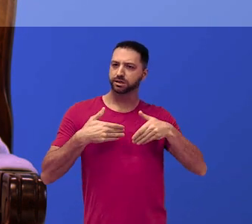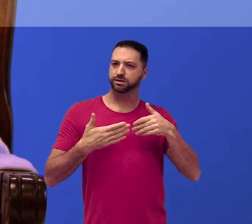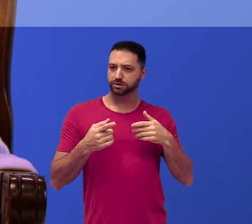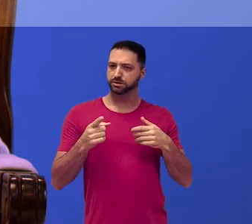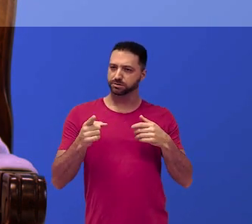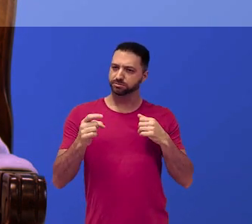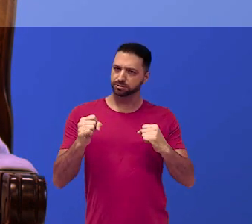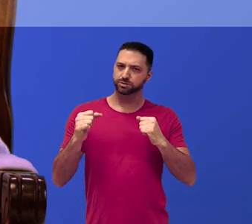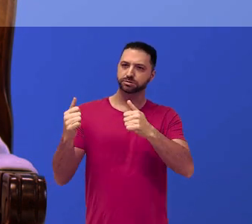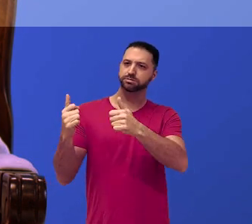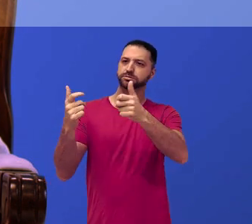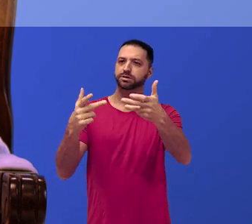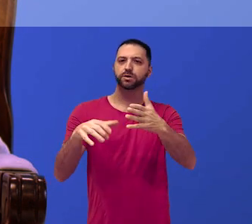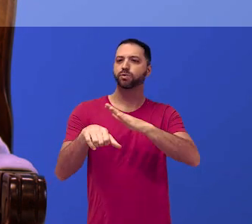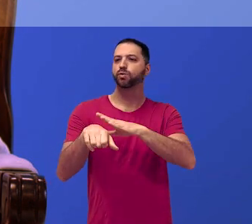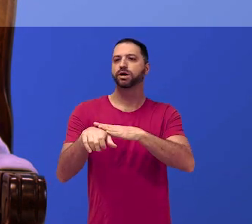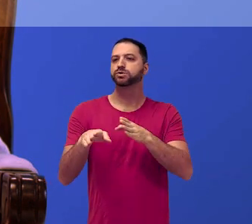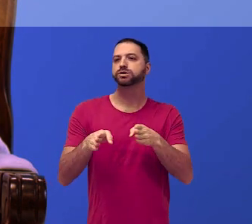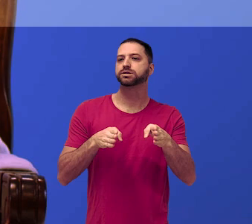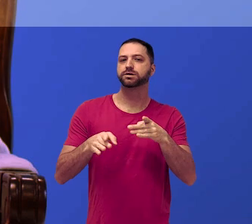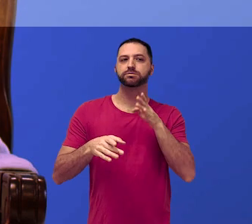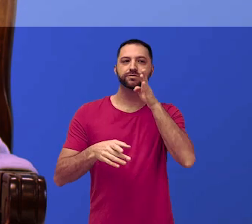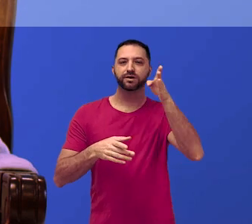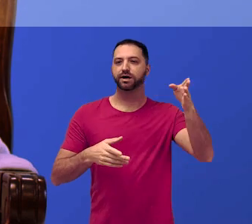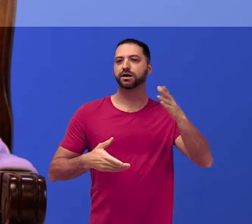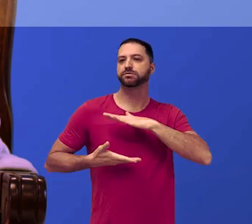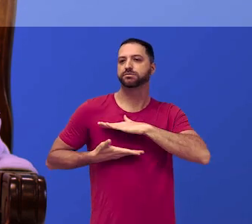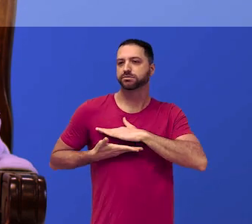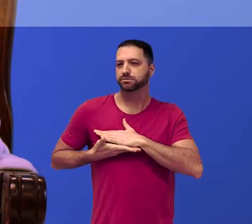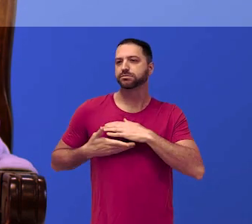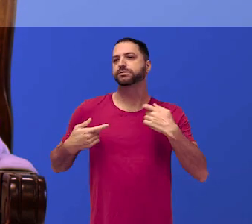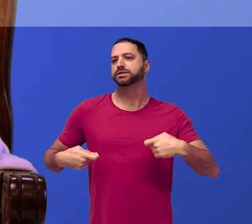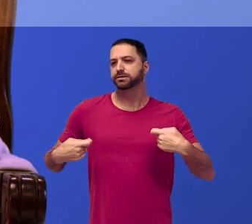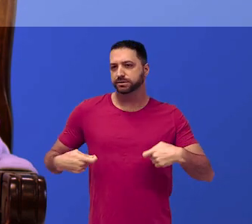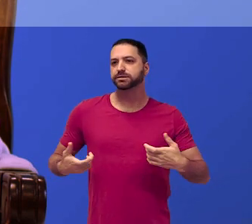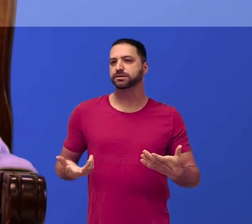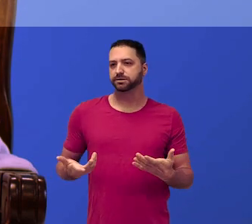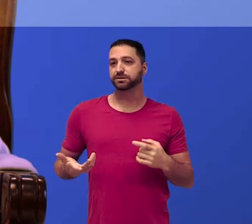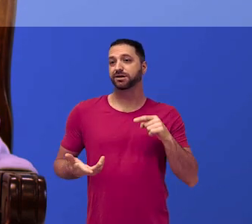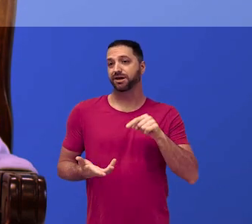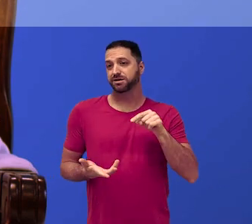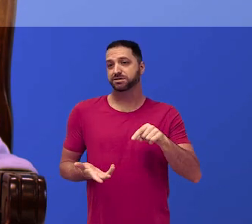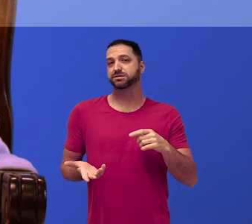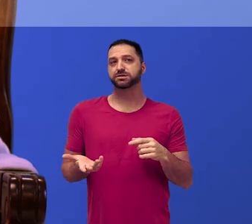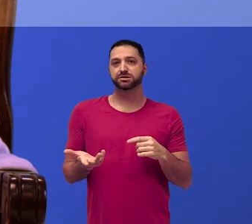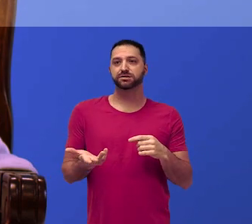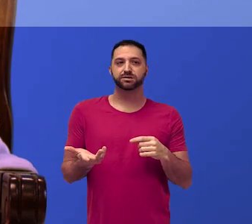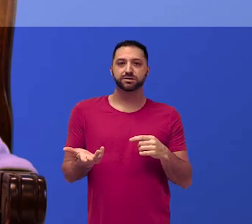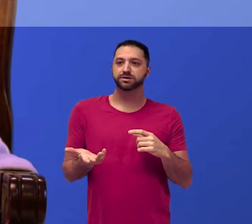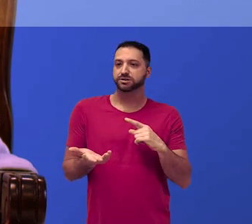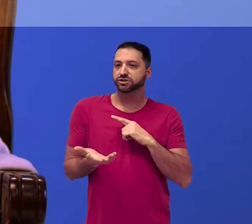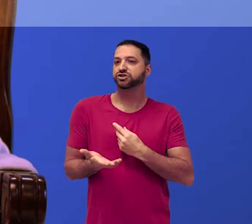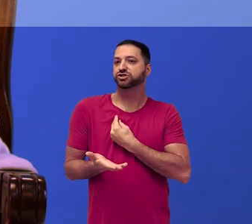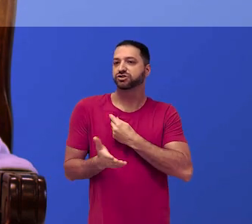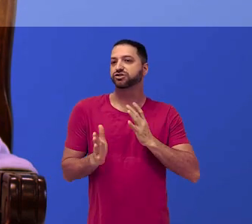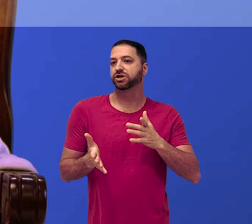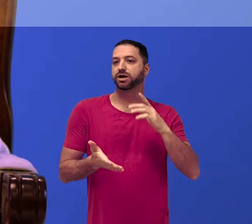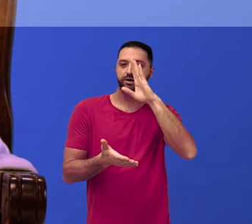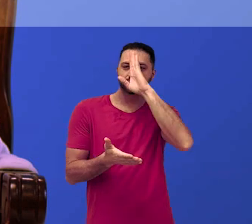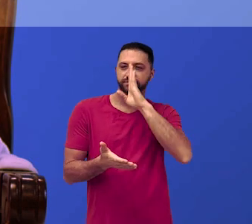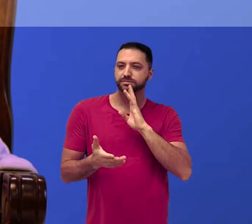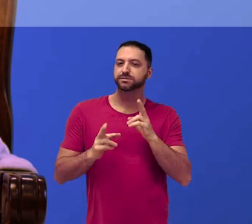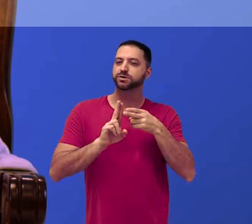que aí você vai dizer com que frequência fazer a mamografia, que hoje já é um exame que